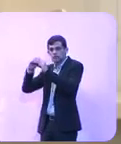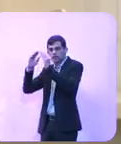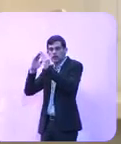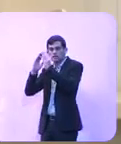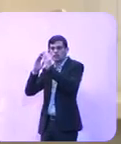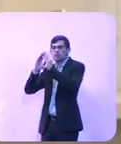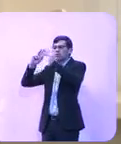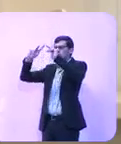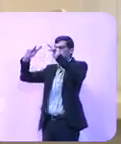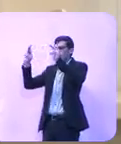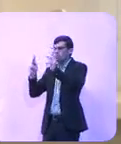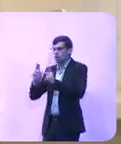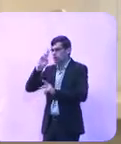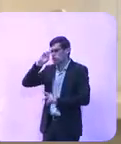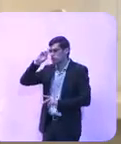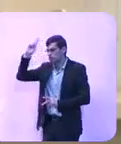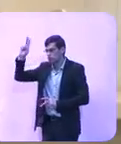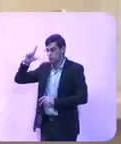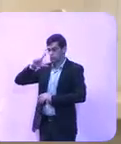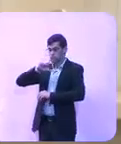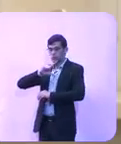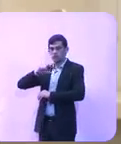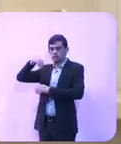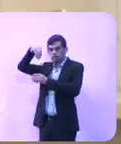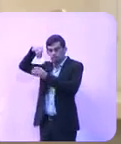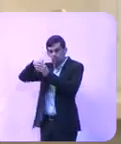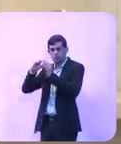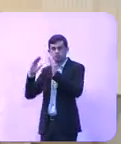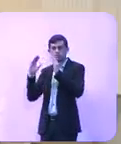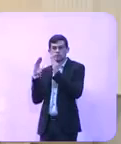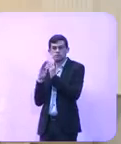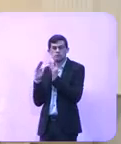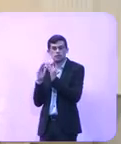que a paz do Senhor esteja sobre essa casa.